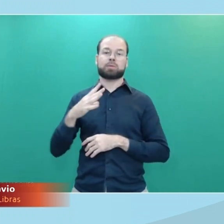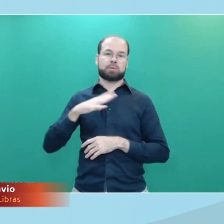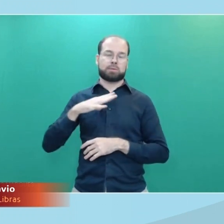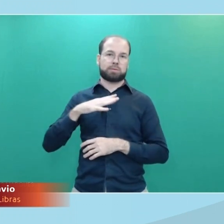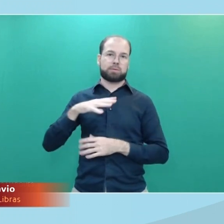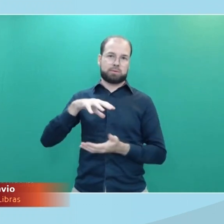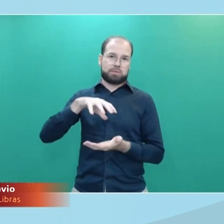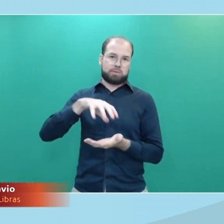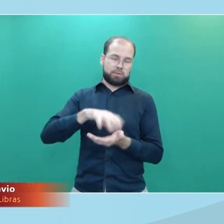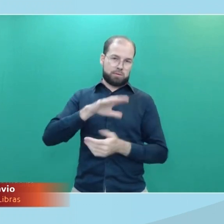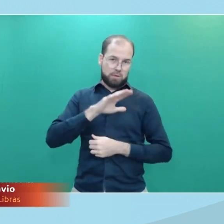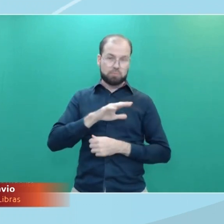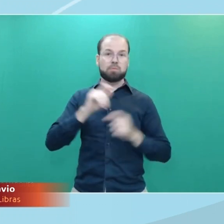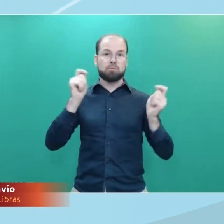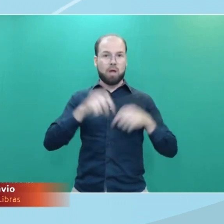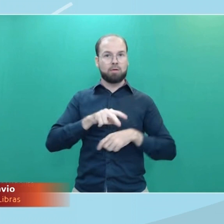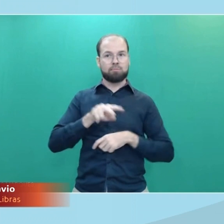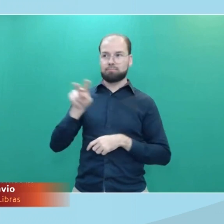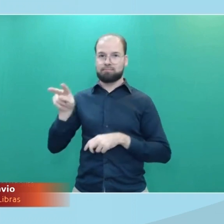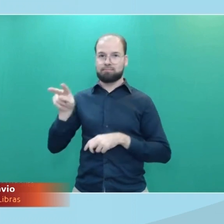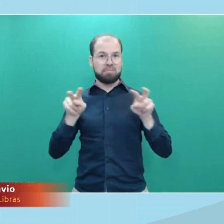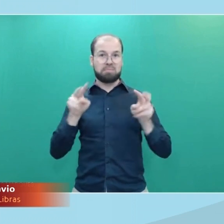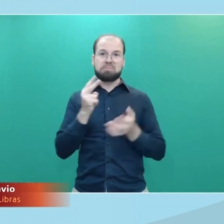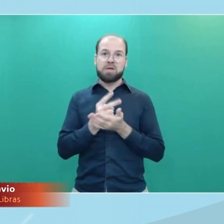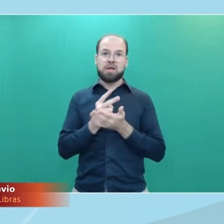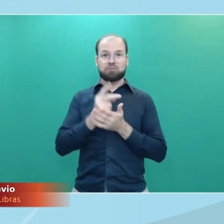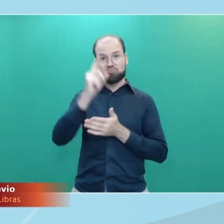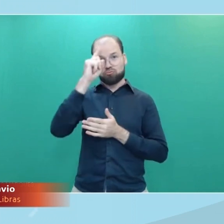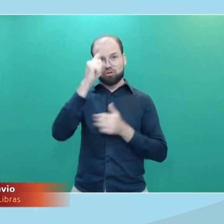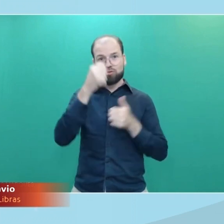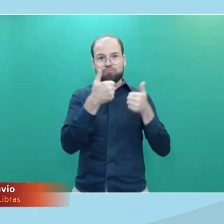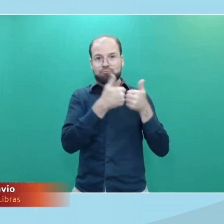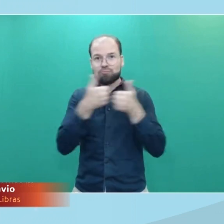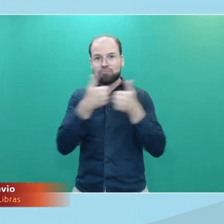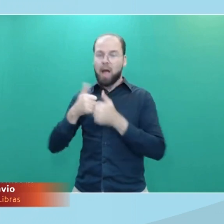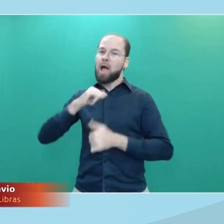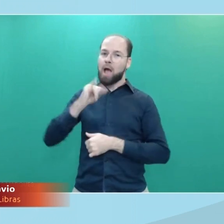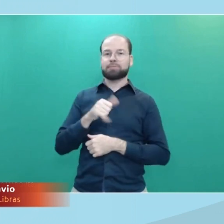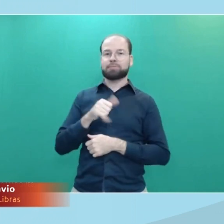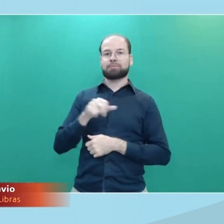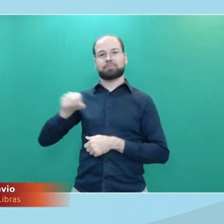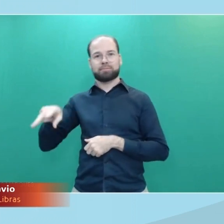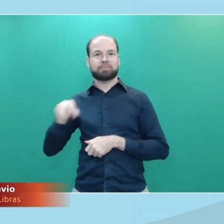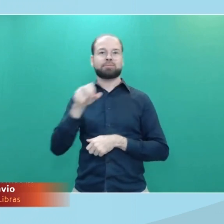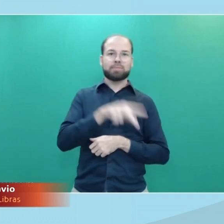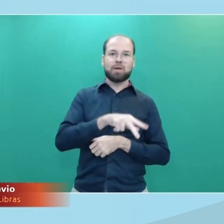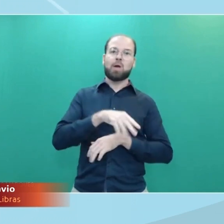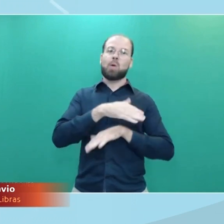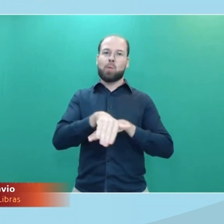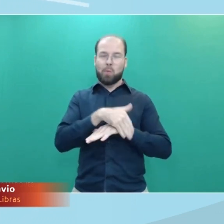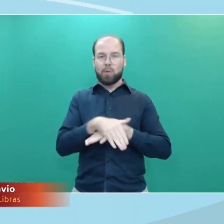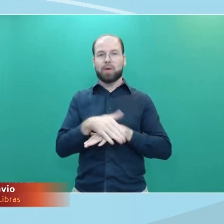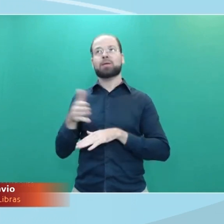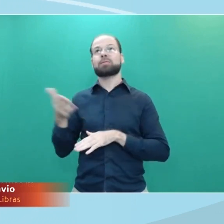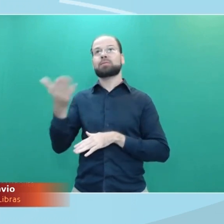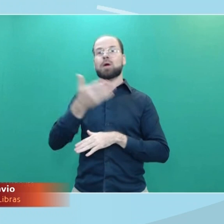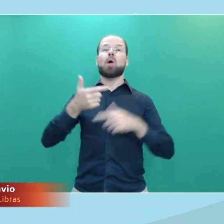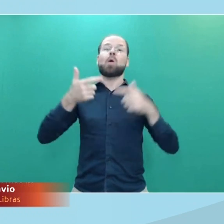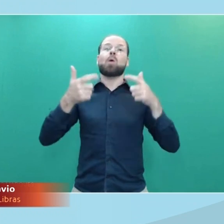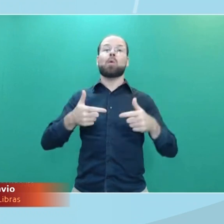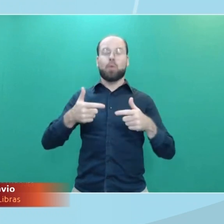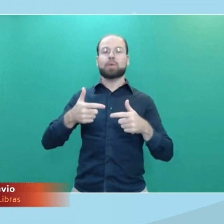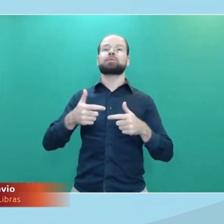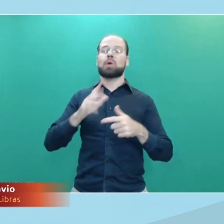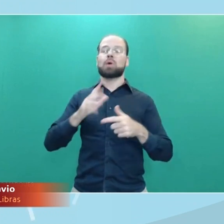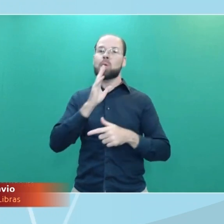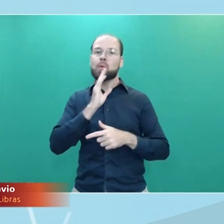até para ver as duas exposições no mesmo dia e andar um pouquinho pela região central de Goiânia, também muito bonita e conhecida pelo Art